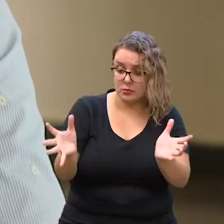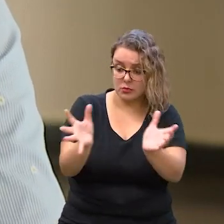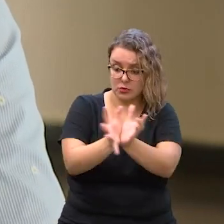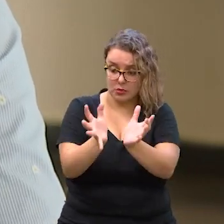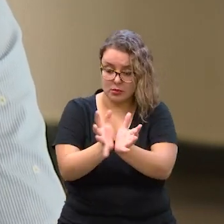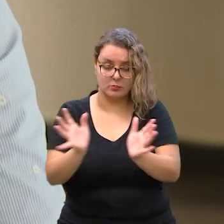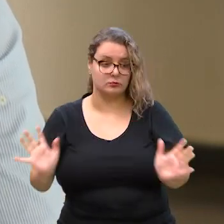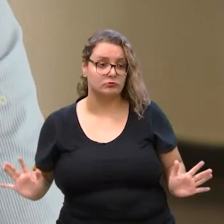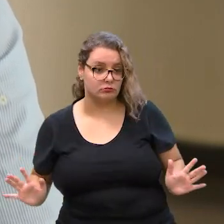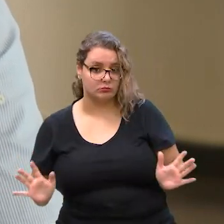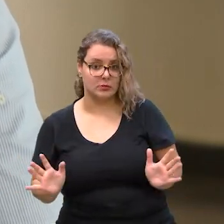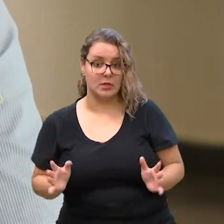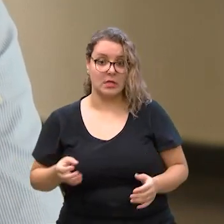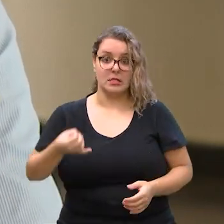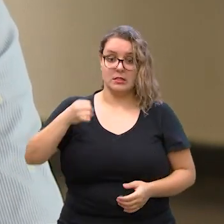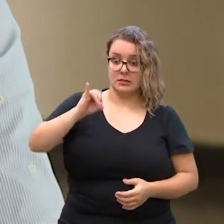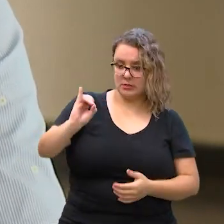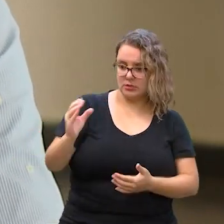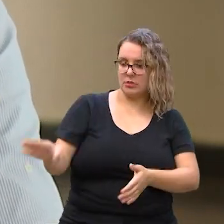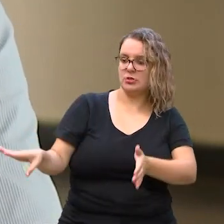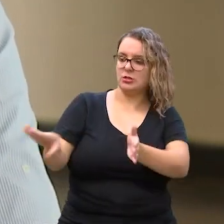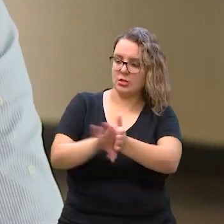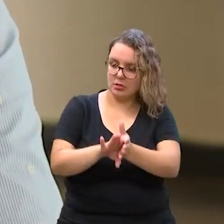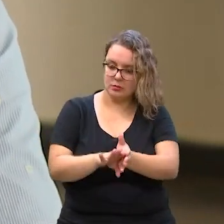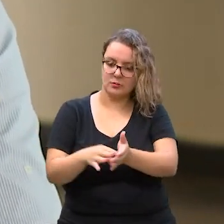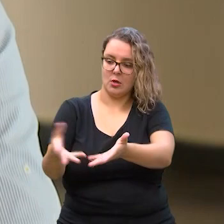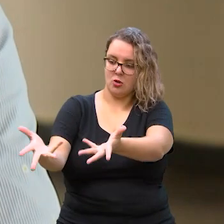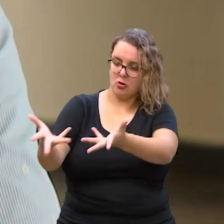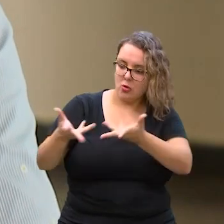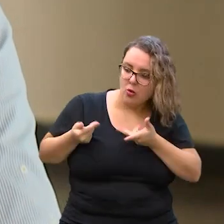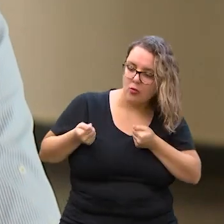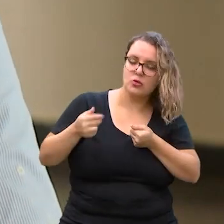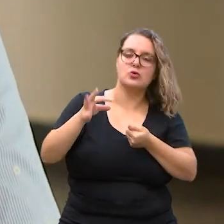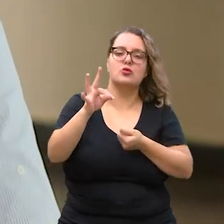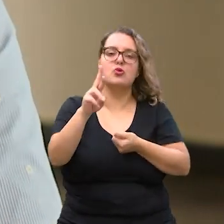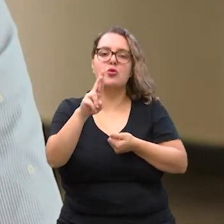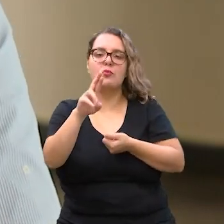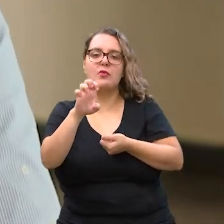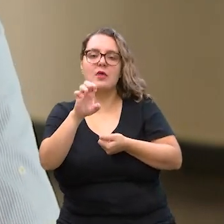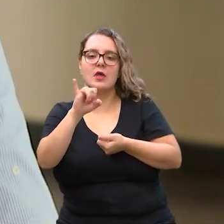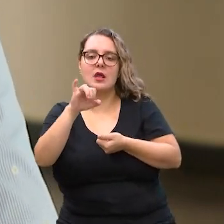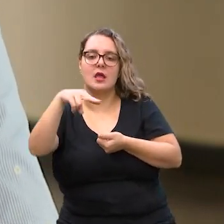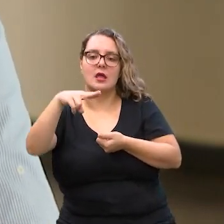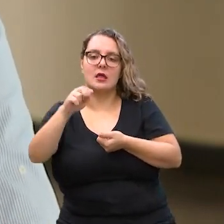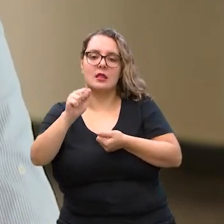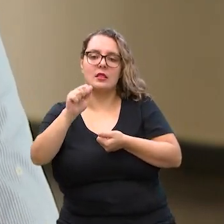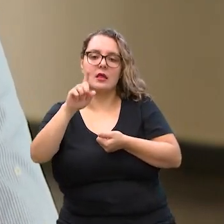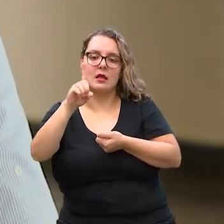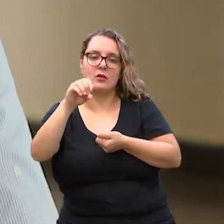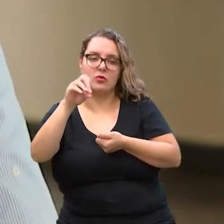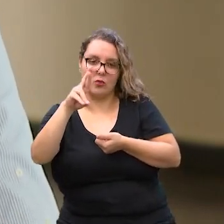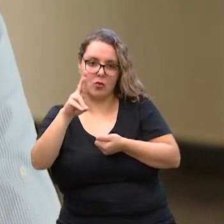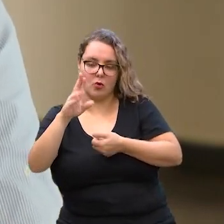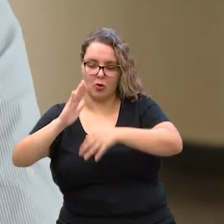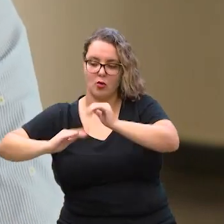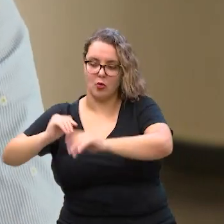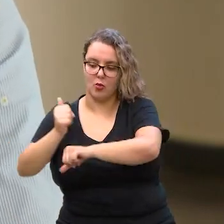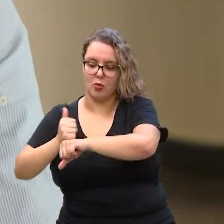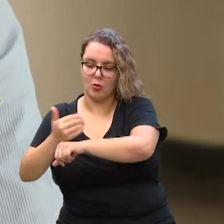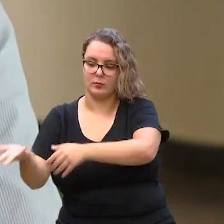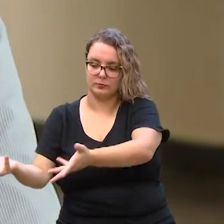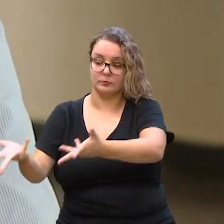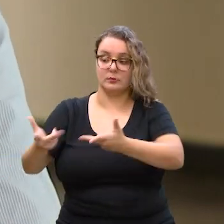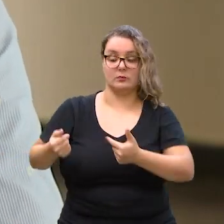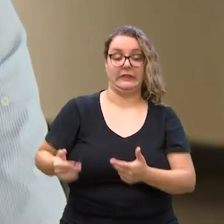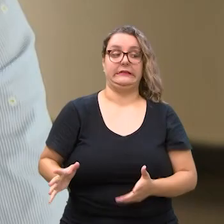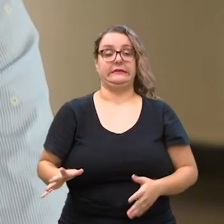chega pelo convite do treinador, gostaria que você fizesse trabalho com a equipe, muitas vezes eles encaram, opa, quem é essa que está